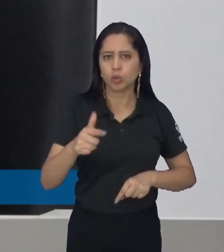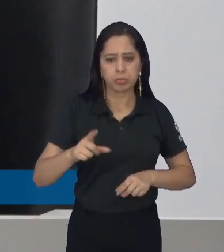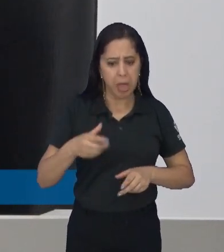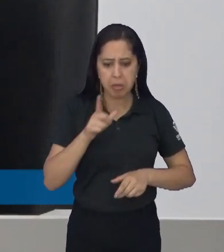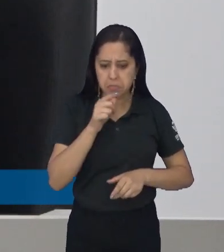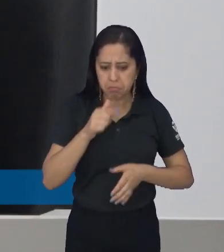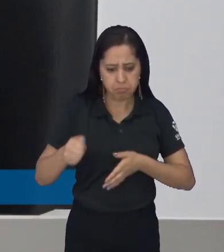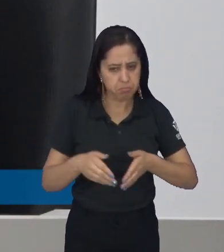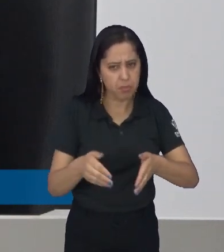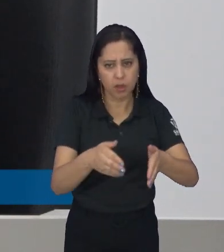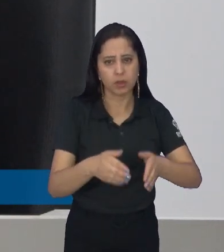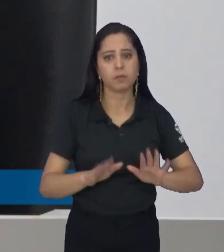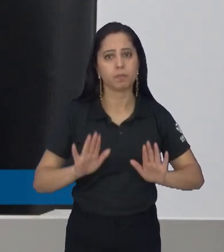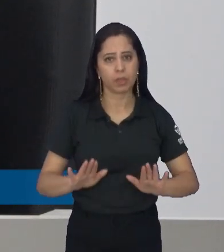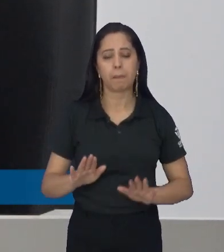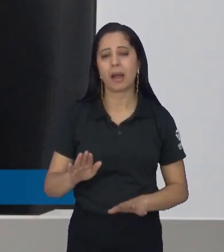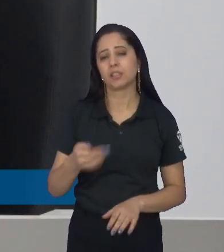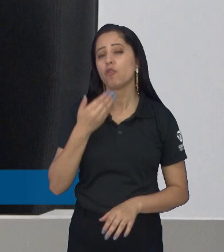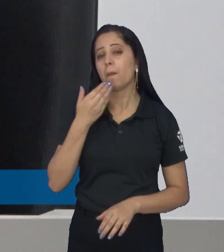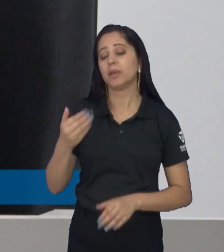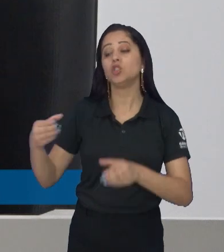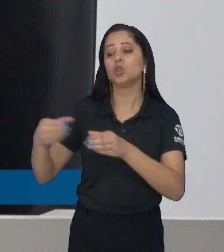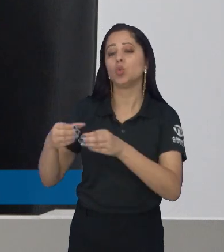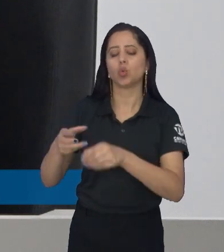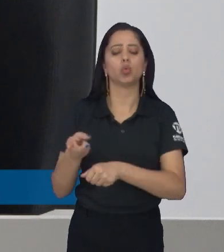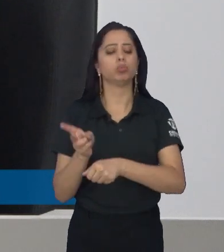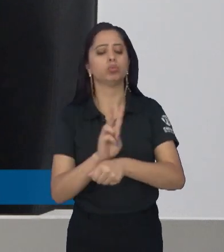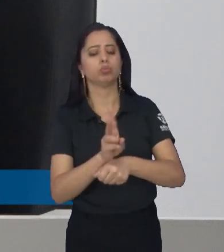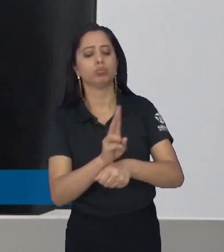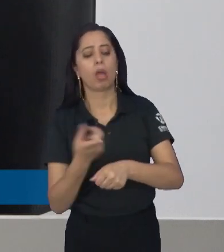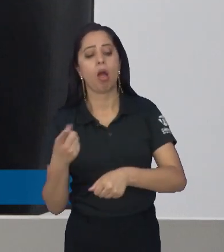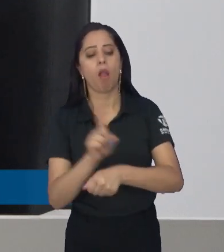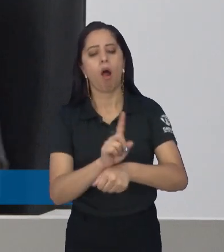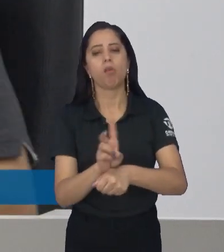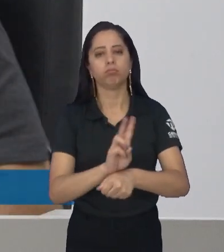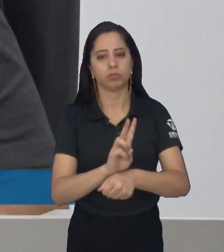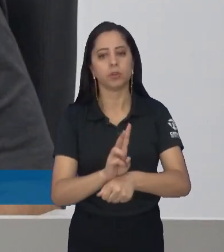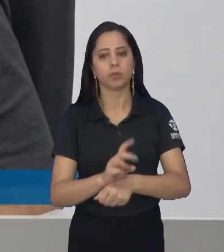Eu Posso deslocar a equipe de fiscalização para ver